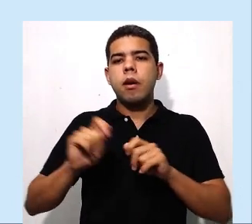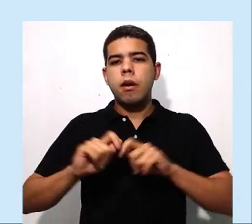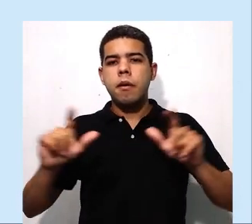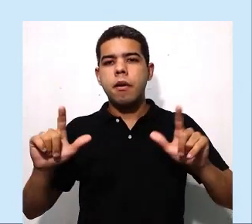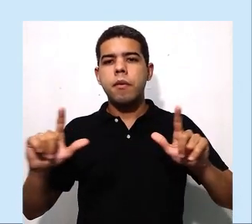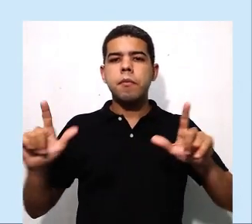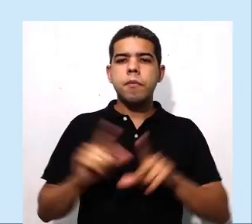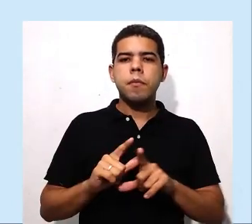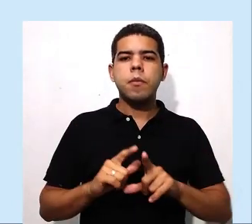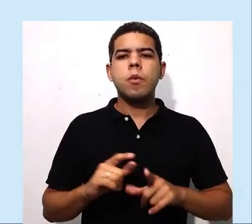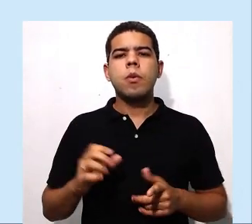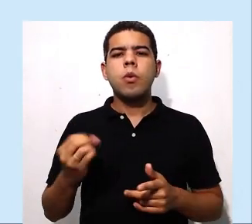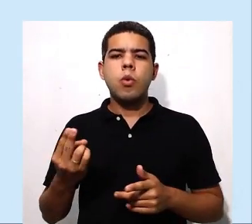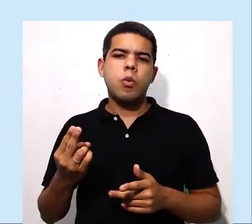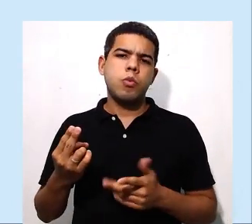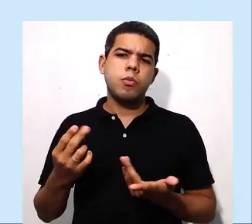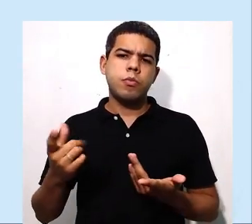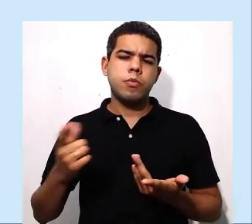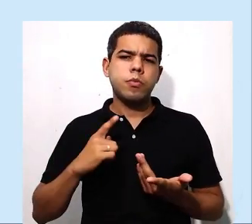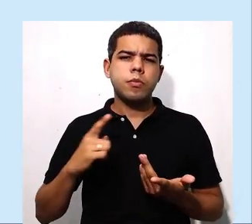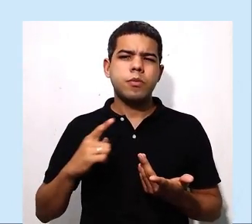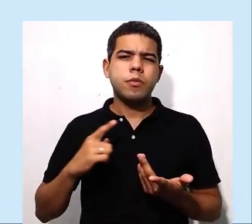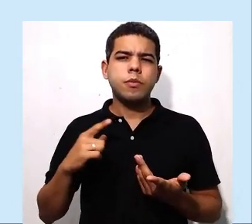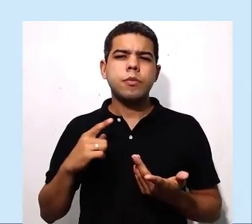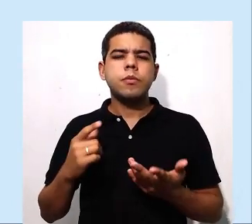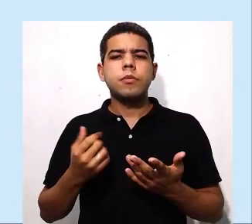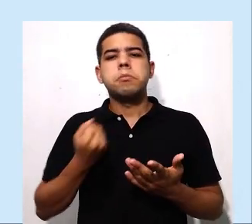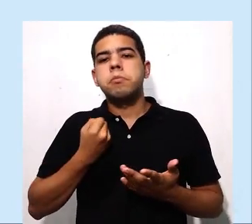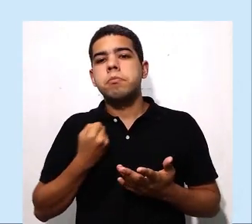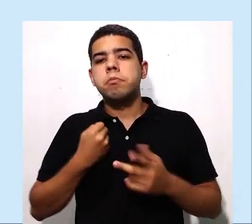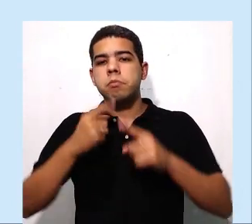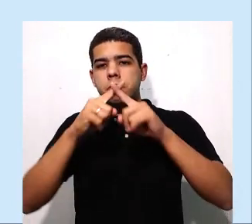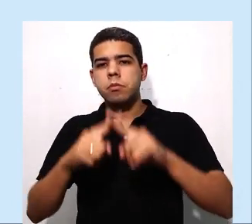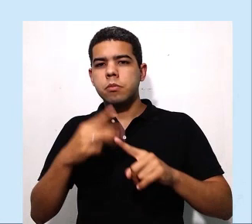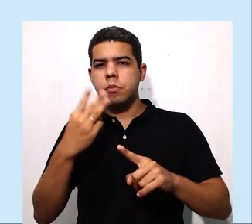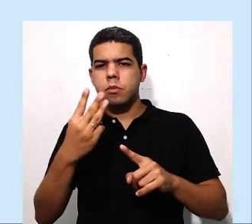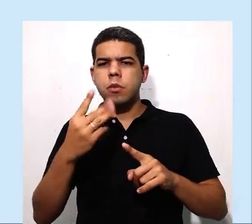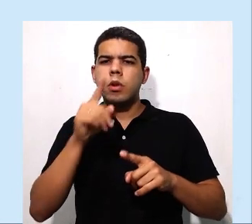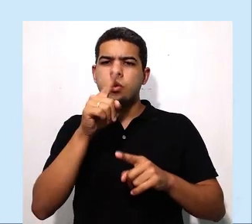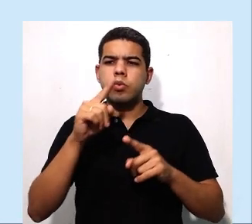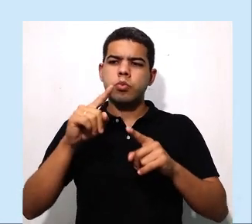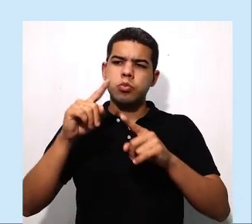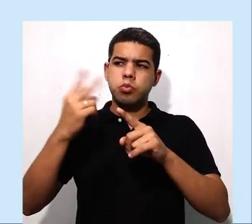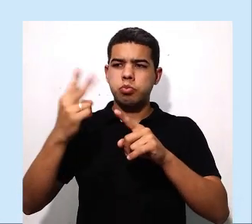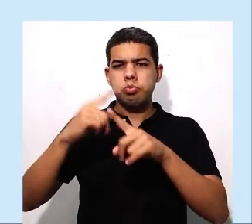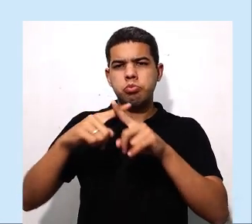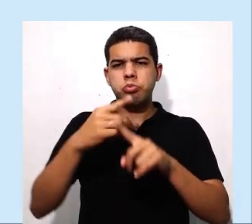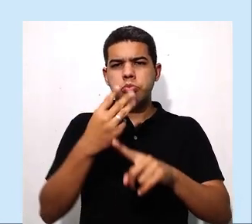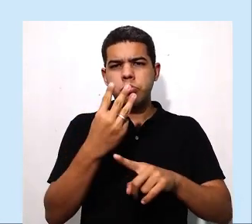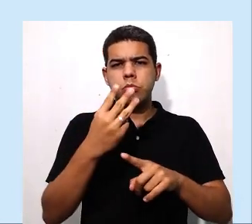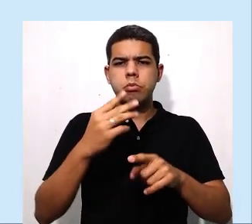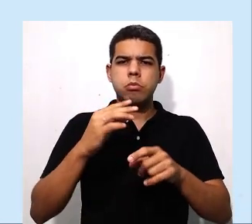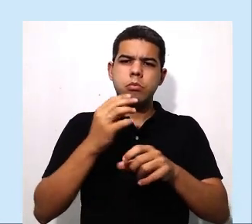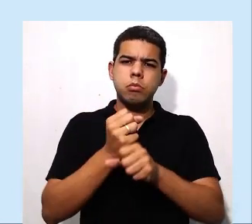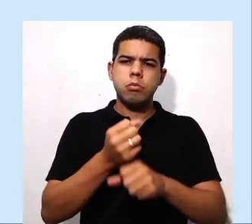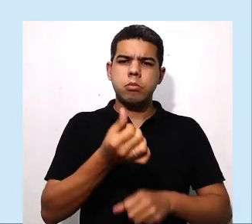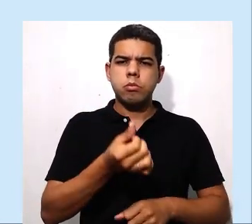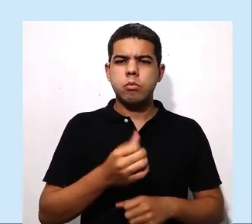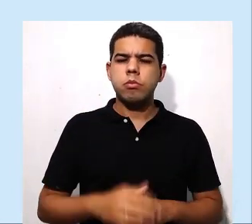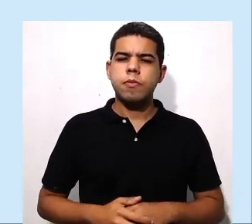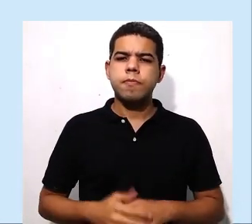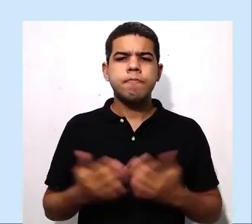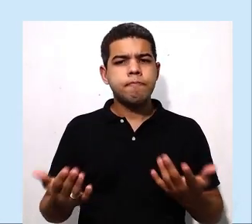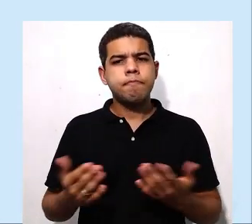número for multiplicar por 3, onde está o 2, você vai para 6. Beleza? Então, ó, é este ponto. Então,